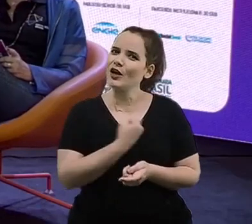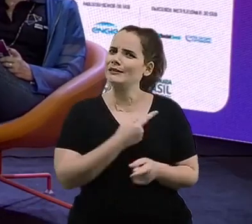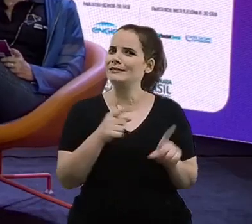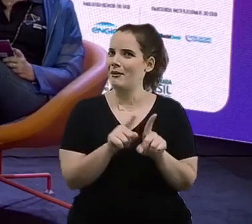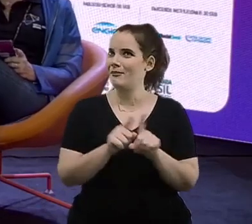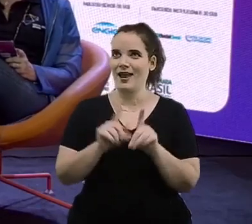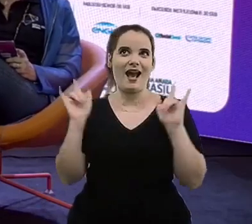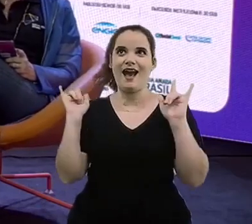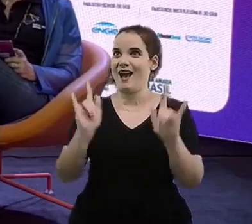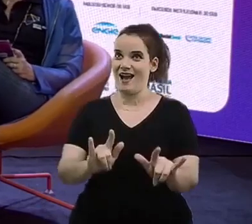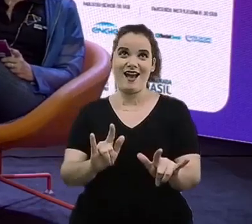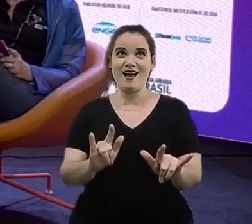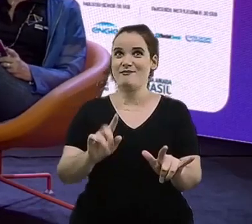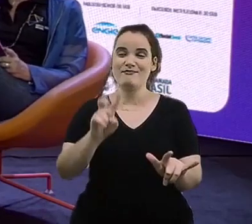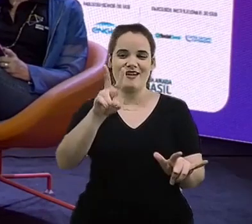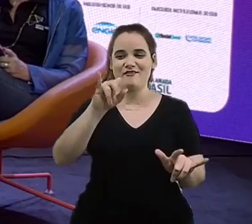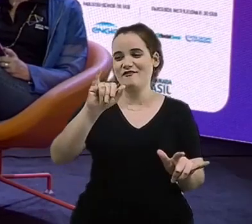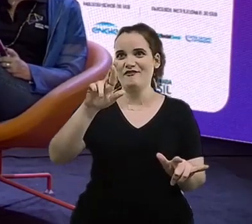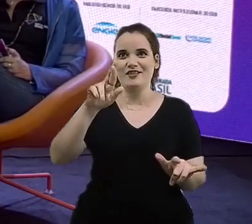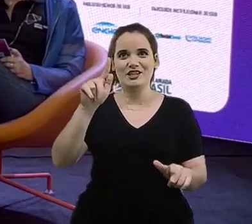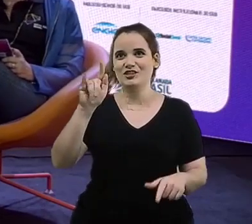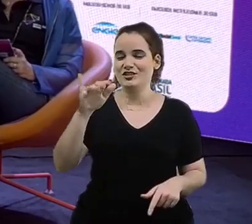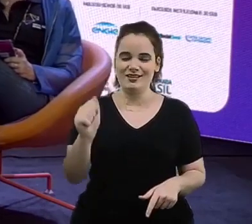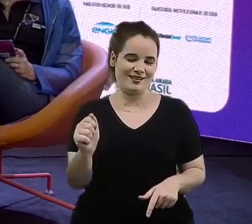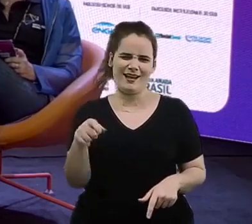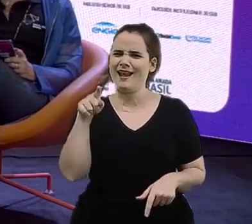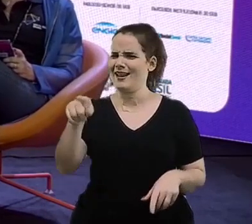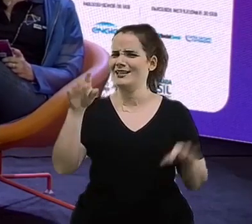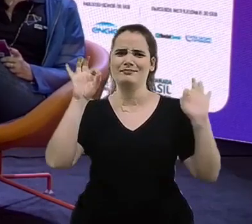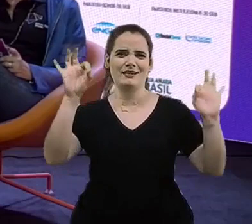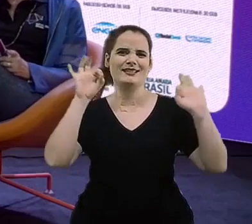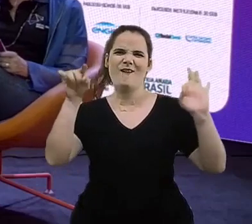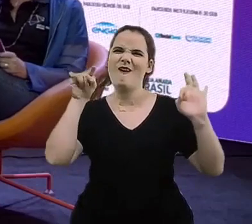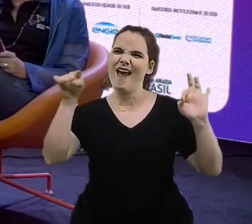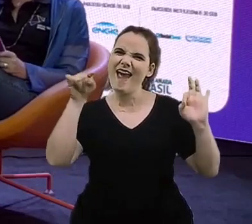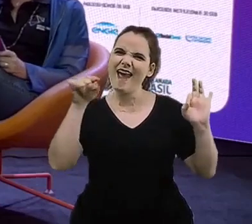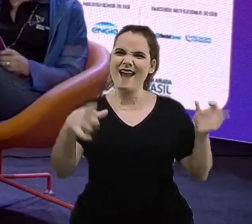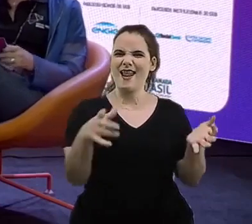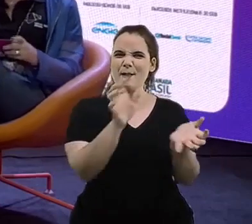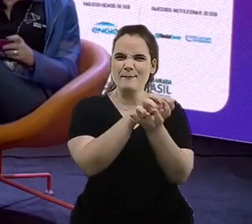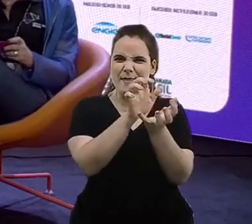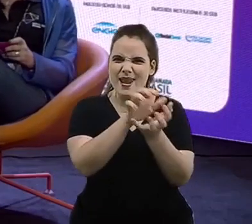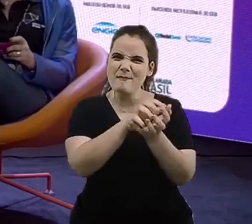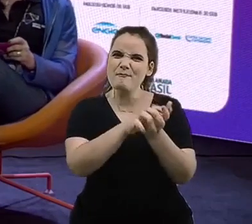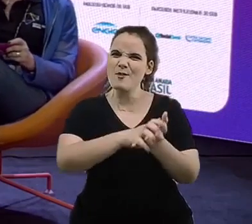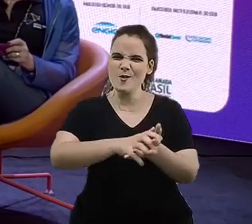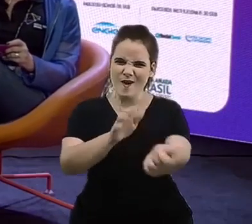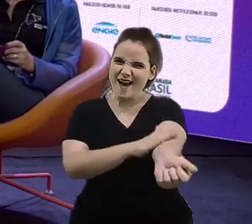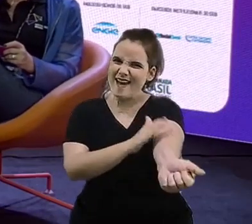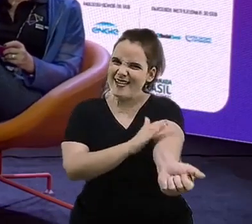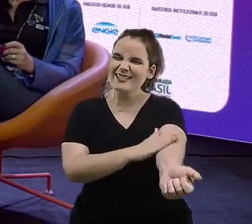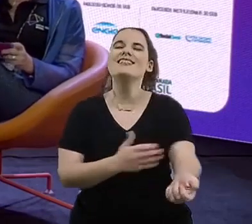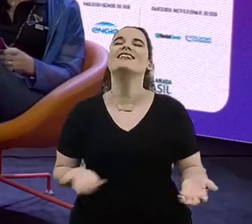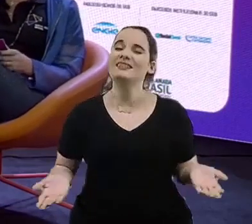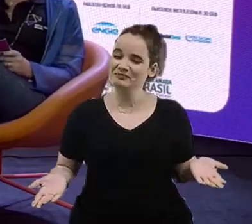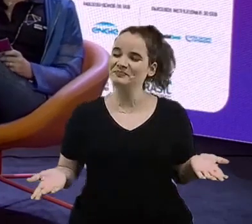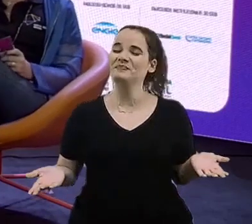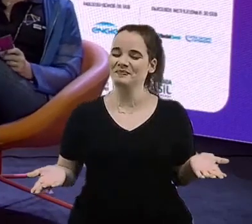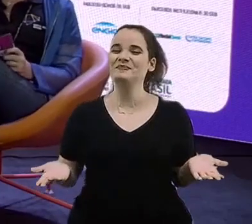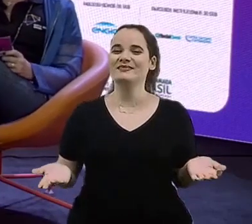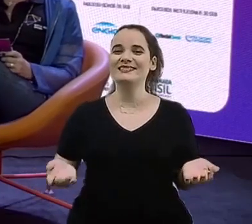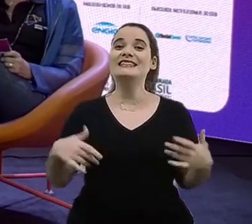estrategicamente de outra forma para o problema, mas eu acho que a metodologia ajudou, né, pelo que eu estou vendo, a deixar isso tudo bem claro, desde